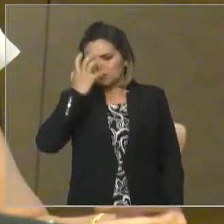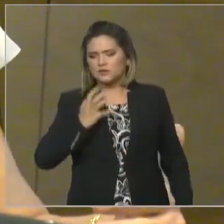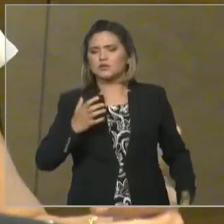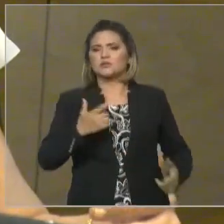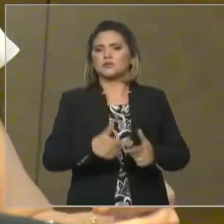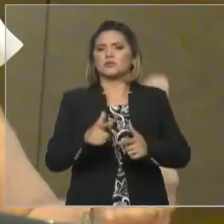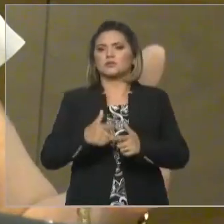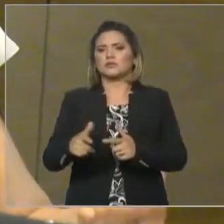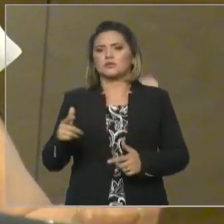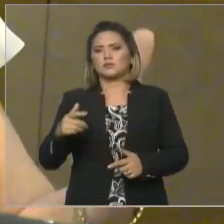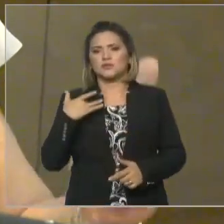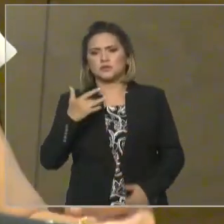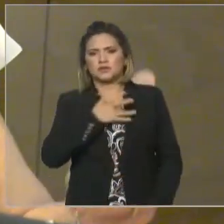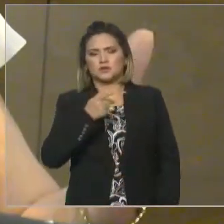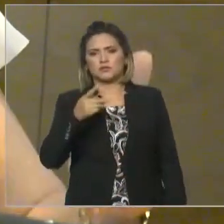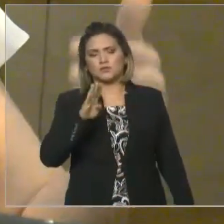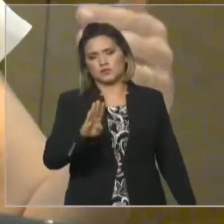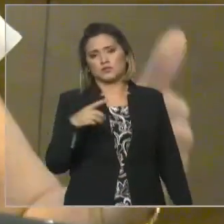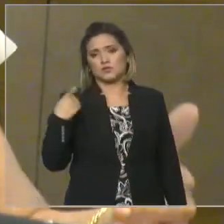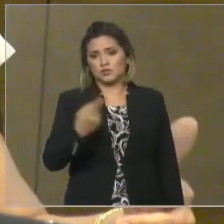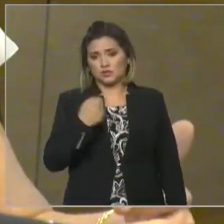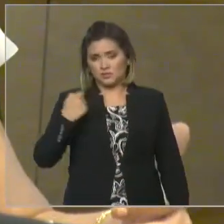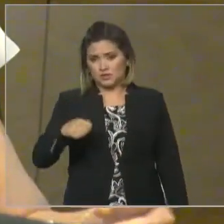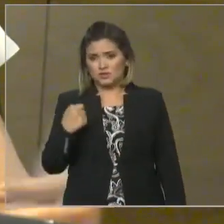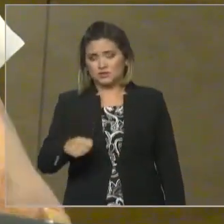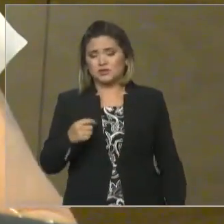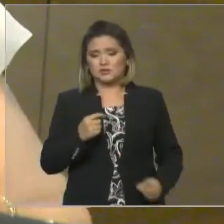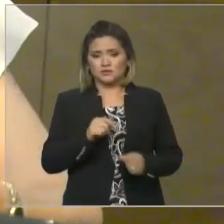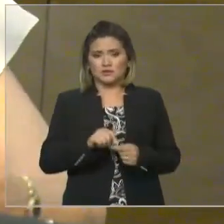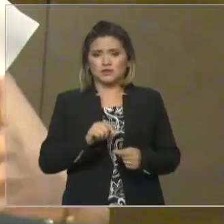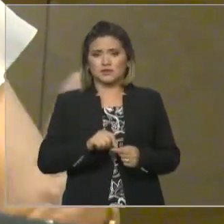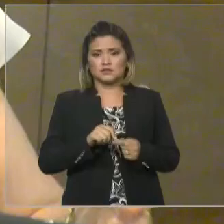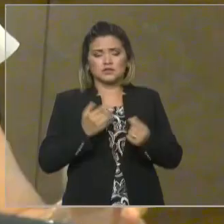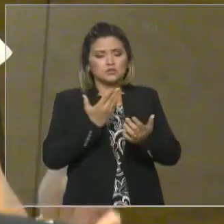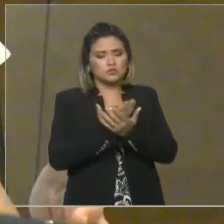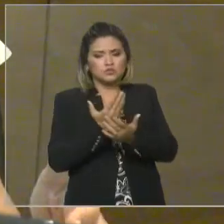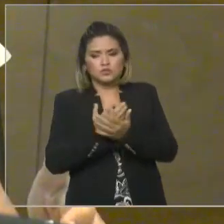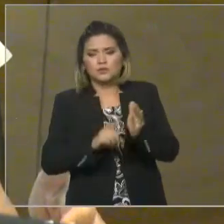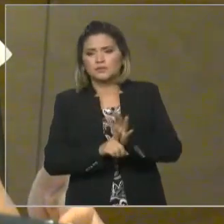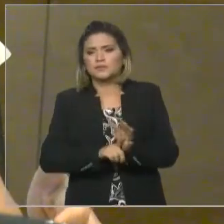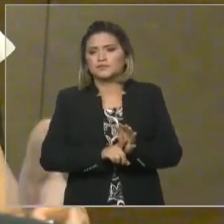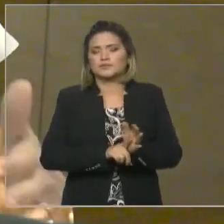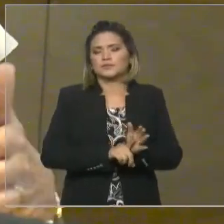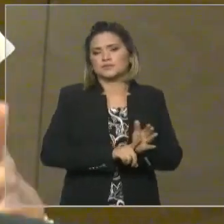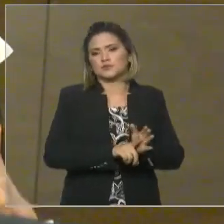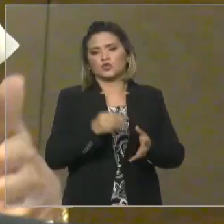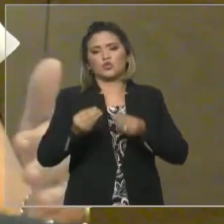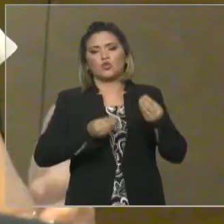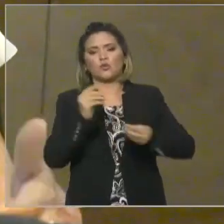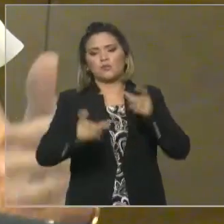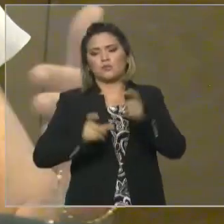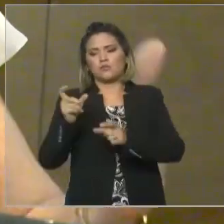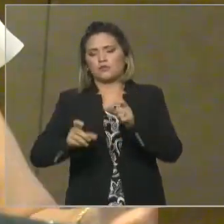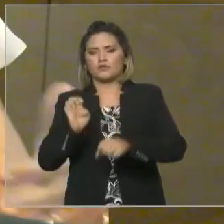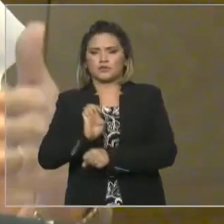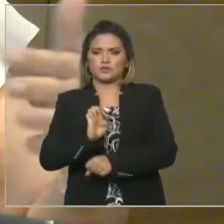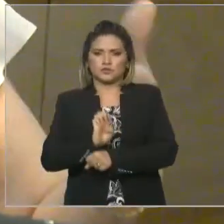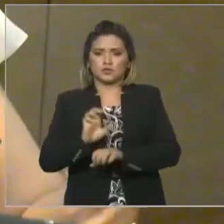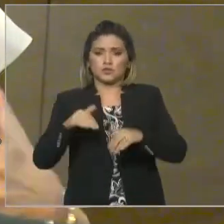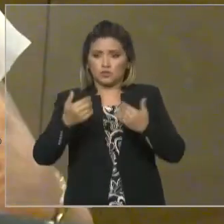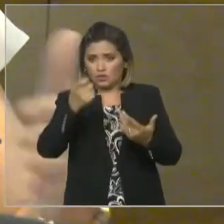saúde pública. Nós precisamos fazer um estudo sobre todo o desenho do Estado. quais são os hospitais que vão